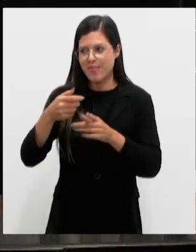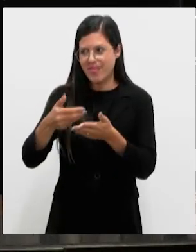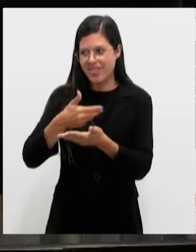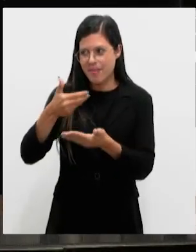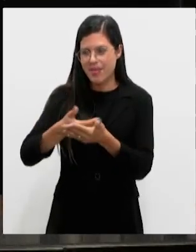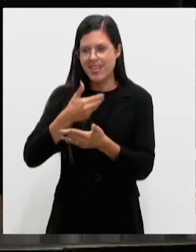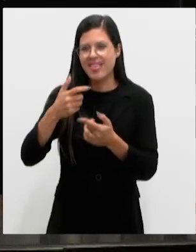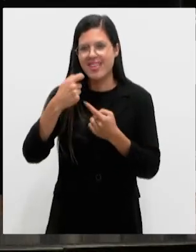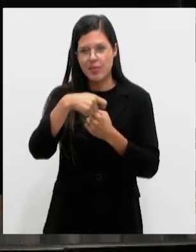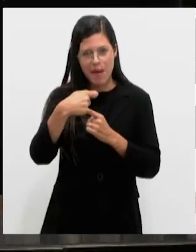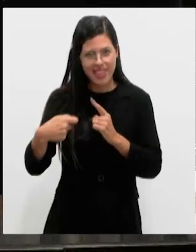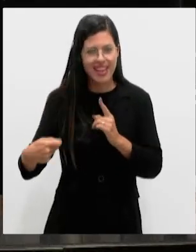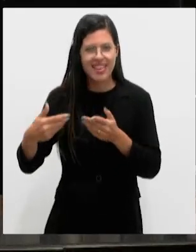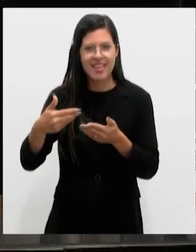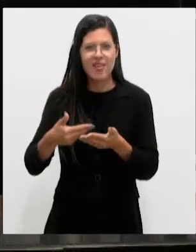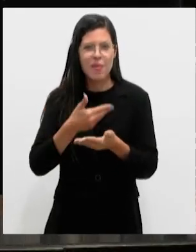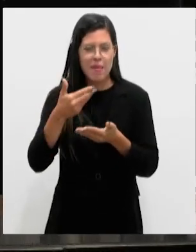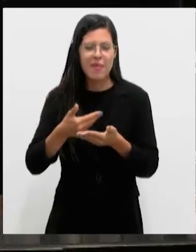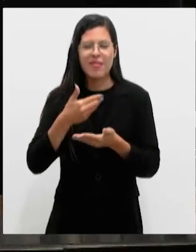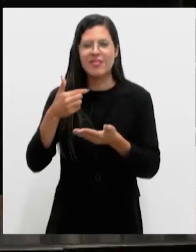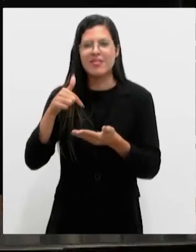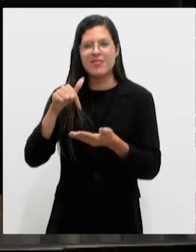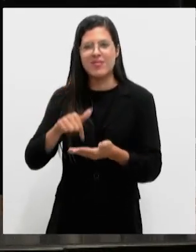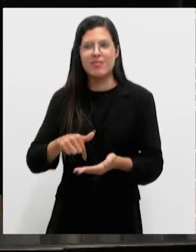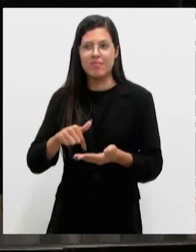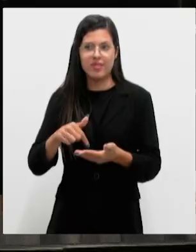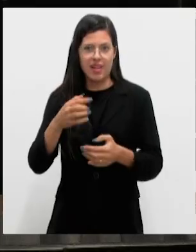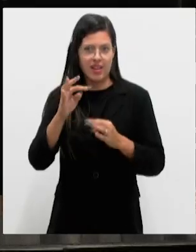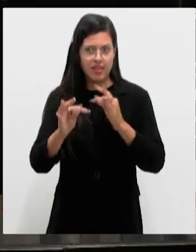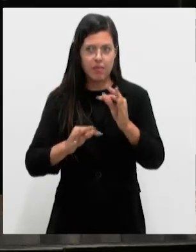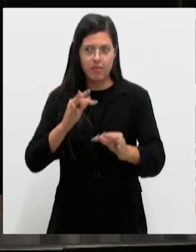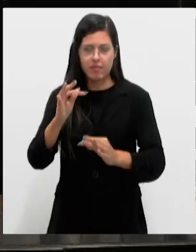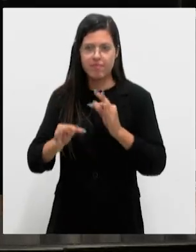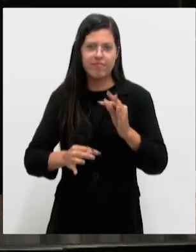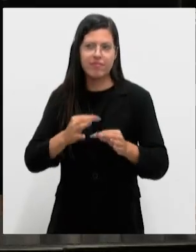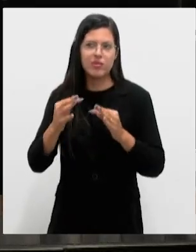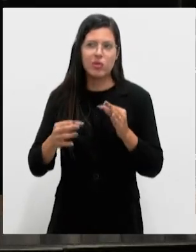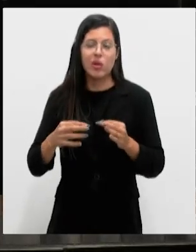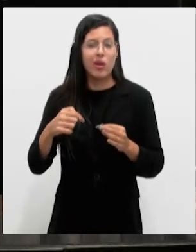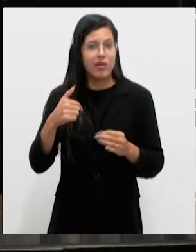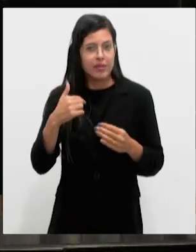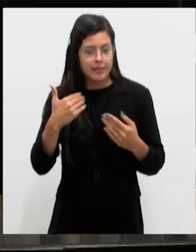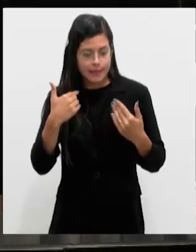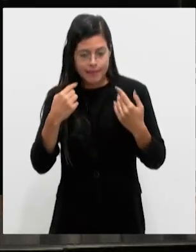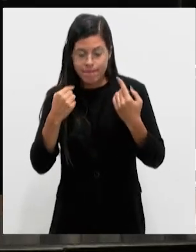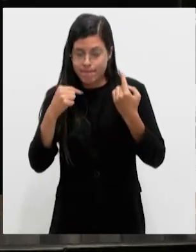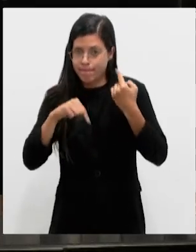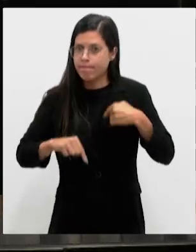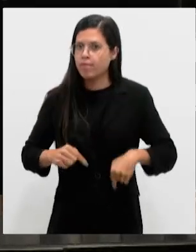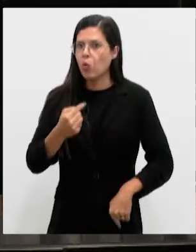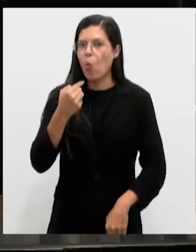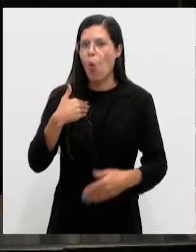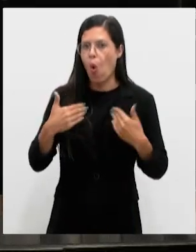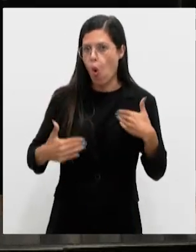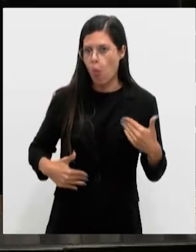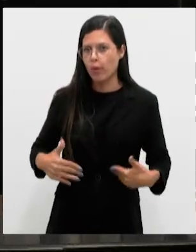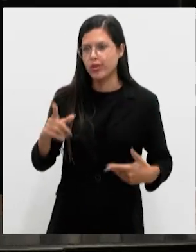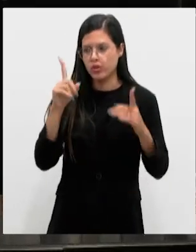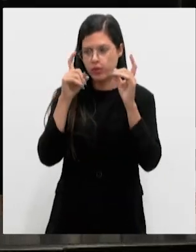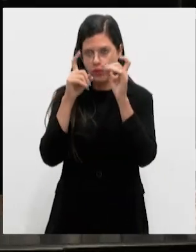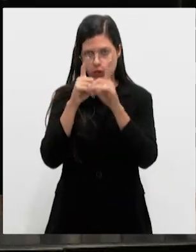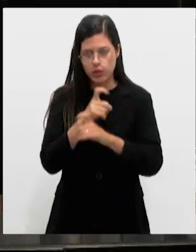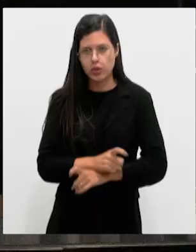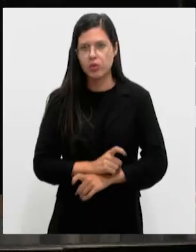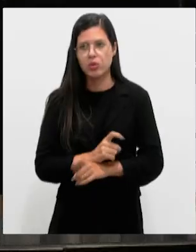adequada para o tratamento dessa química que se coloca no corpo, que é uma coisa que arrebenta com qualquer ser humano. Então, eu queria agradecer a todos os